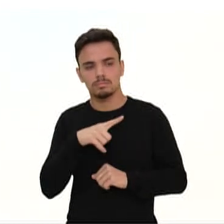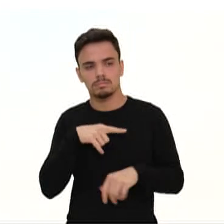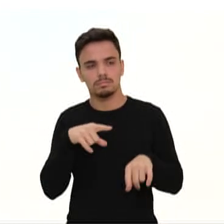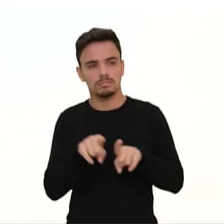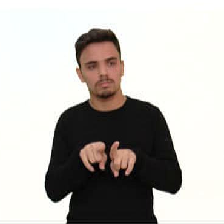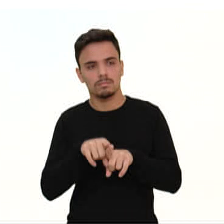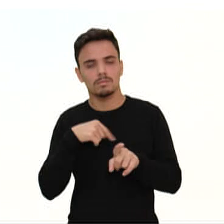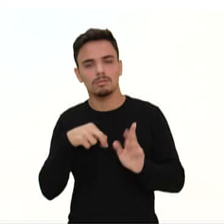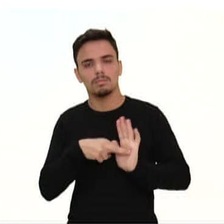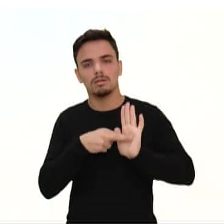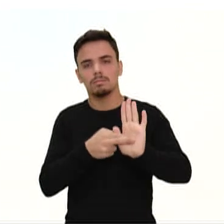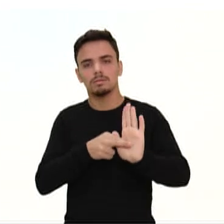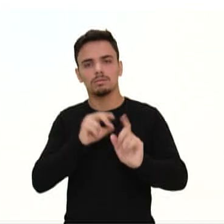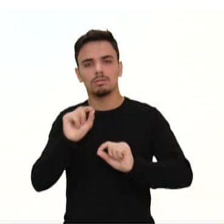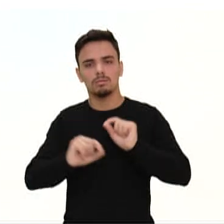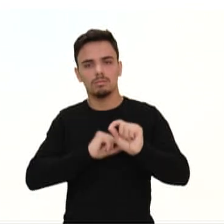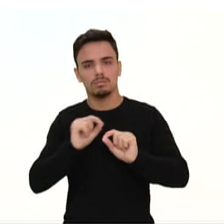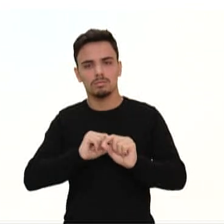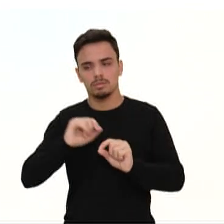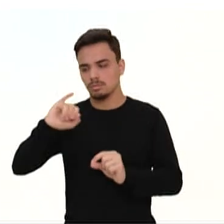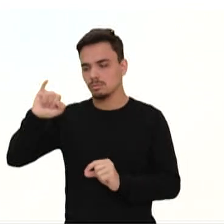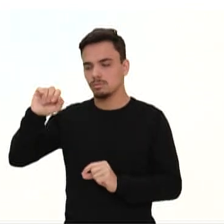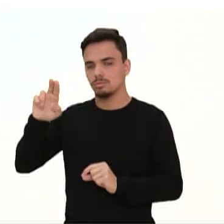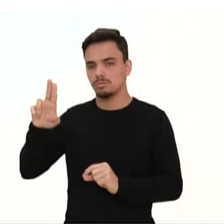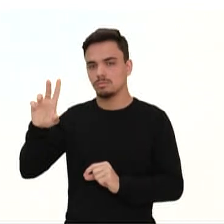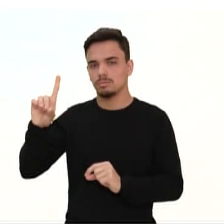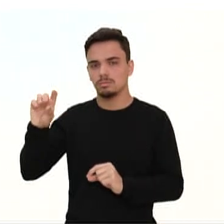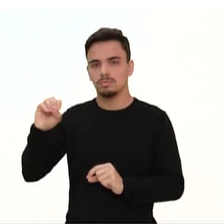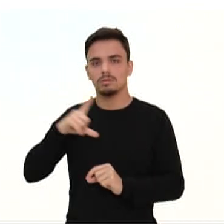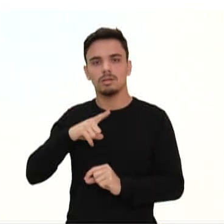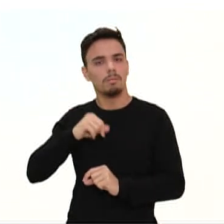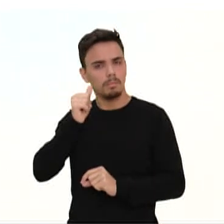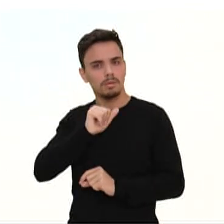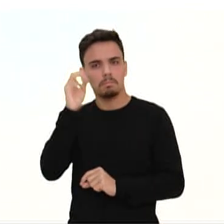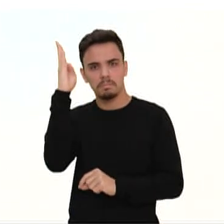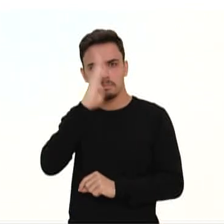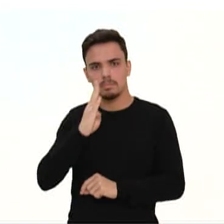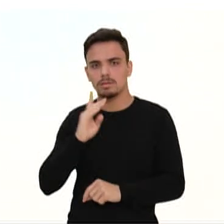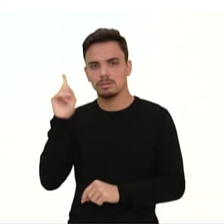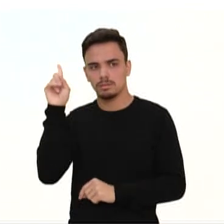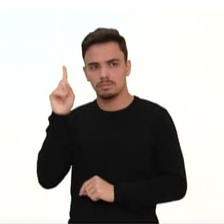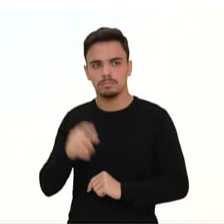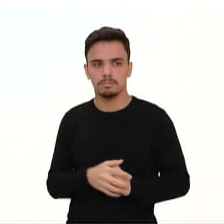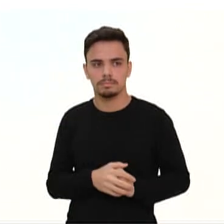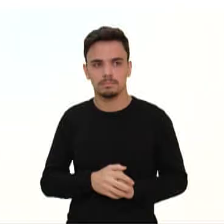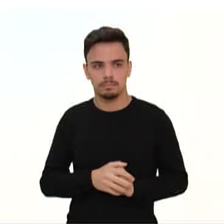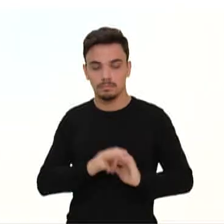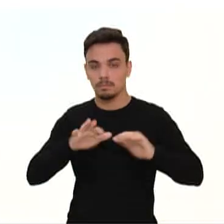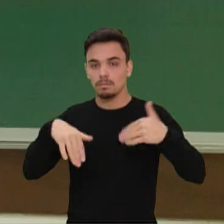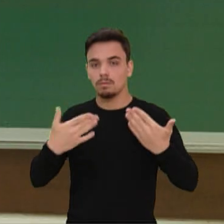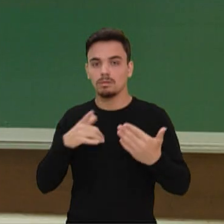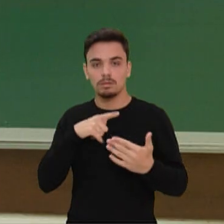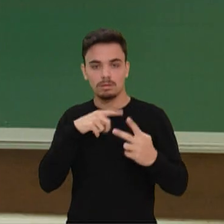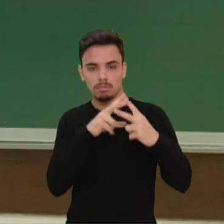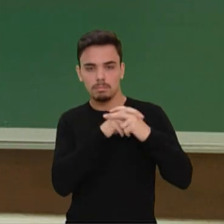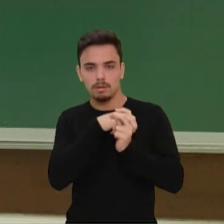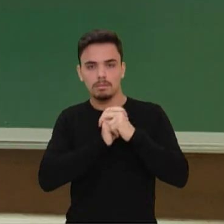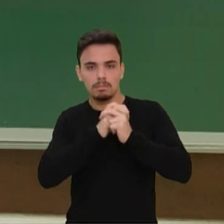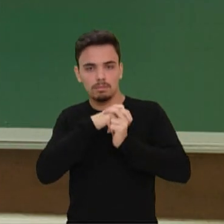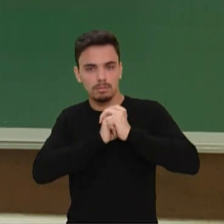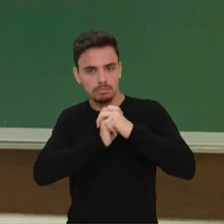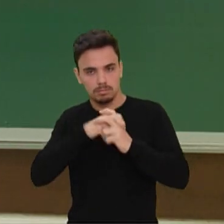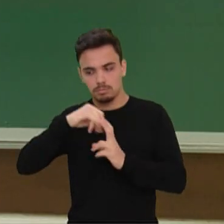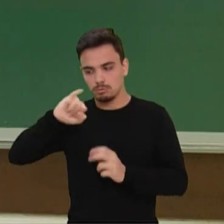uma representação de judocas, tem uma brasileira ali inclusive. Quando a gente está numa luta, numa